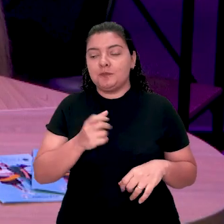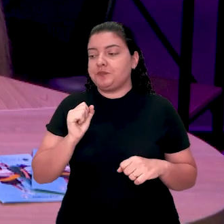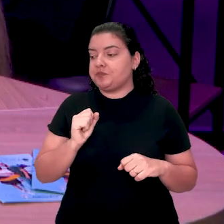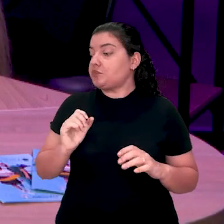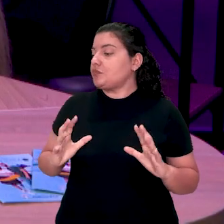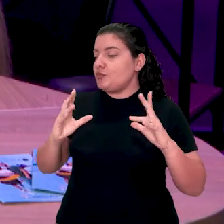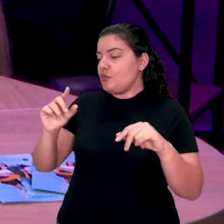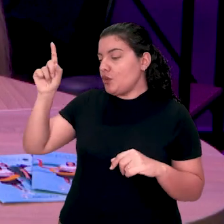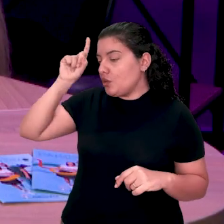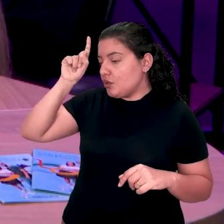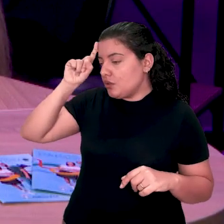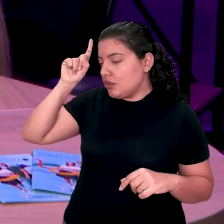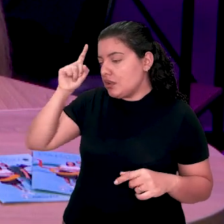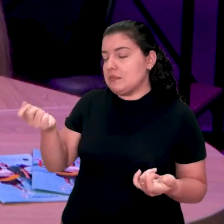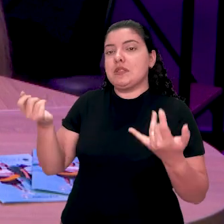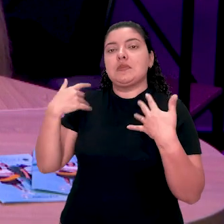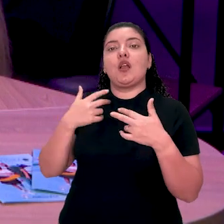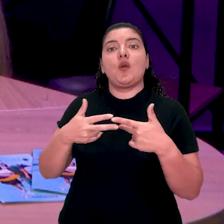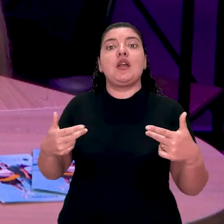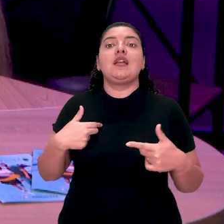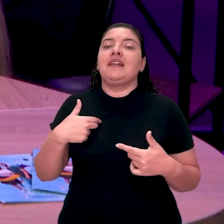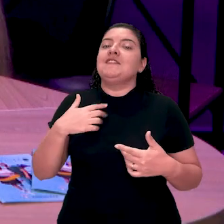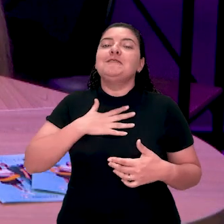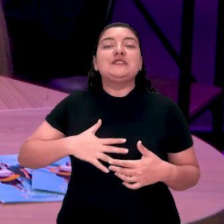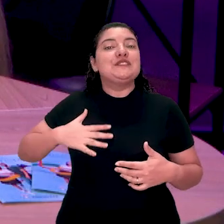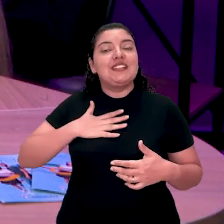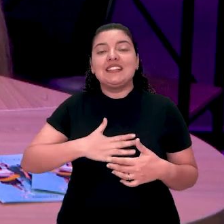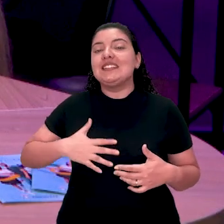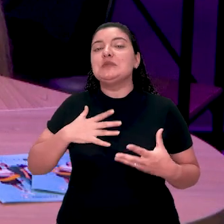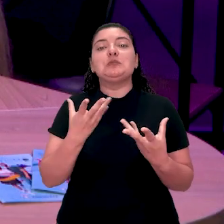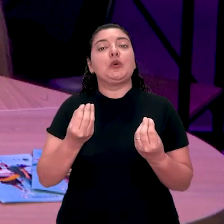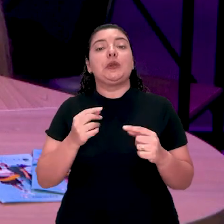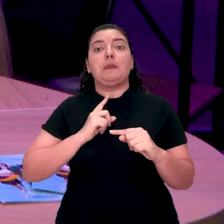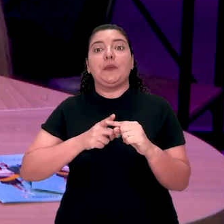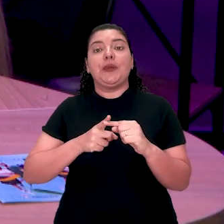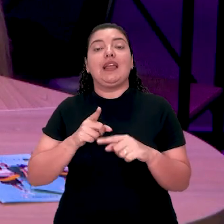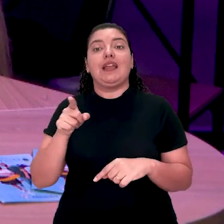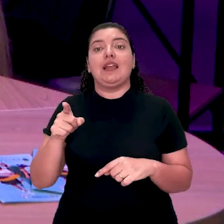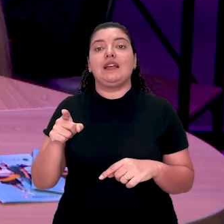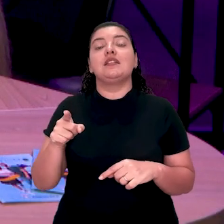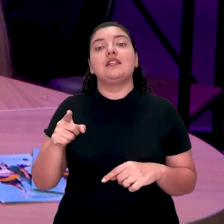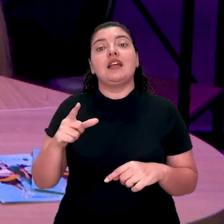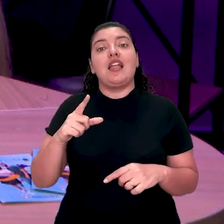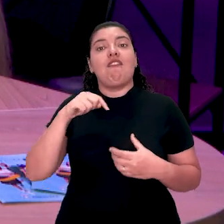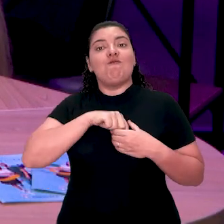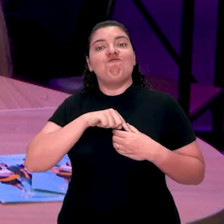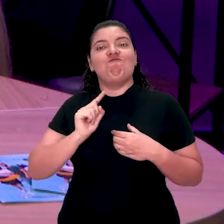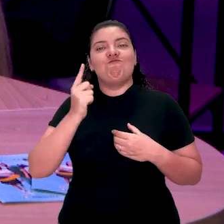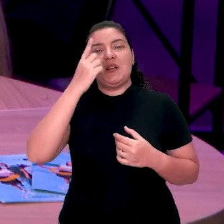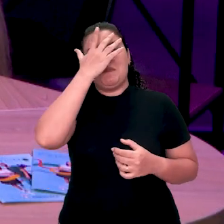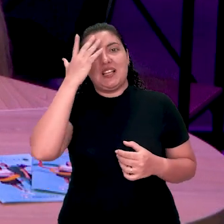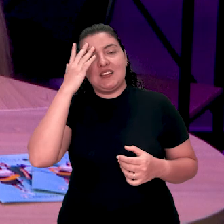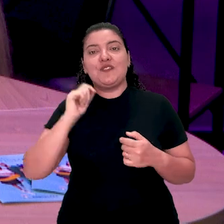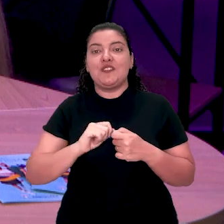Então, todos os dias ela tem algo para me dizer. E eu fico muito agraciada, sabe? Porque eu digo assim, puxa vida, eu pelo menos toquei a vida de alguém. Eu